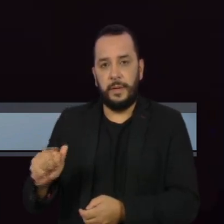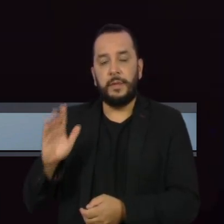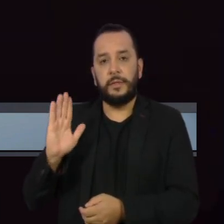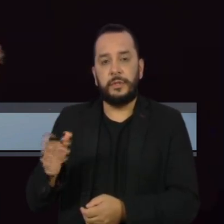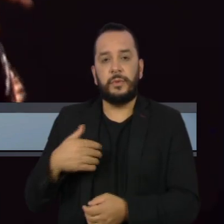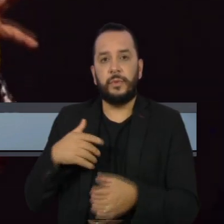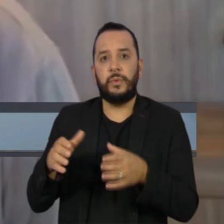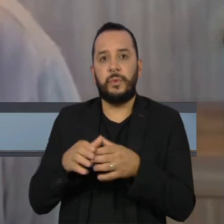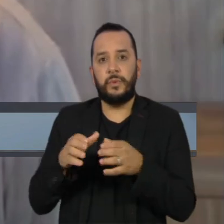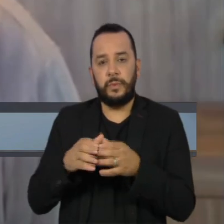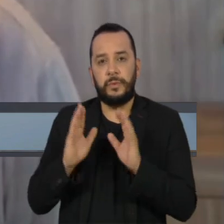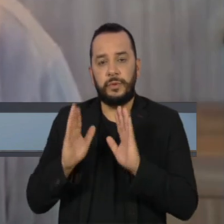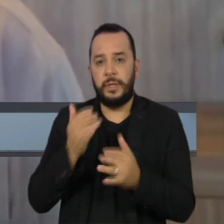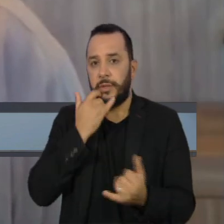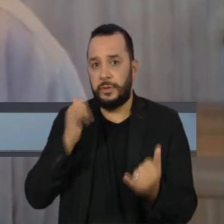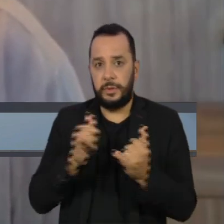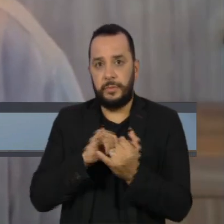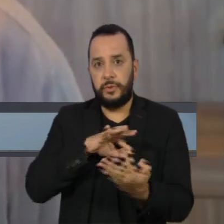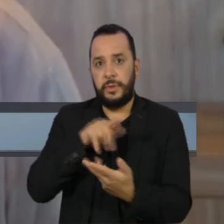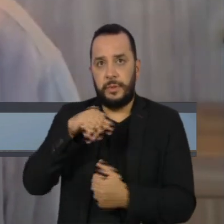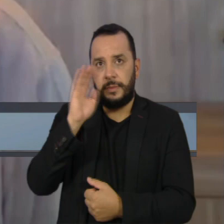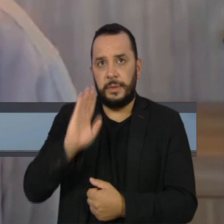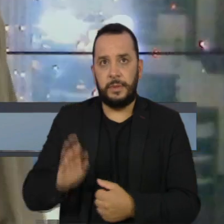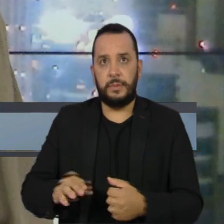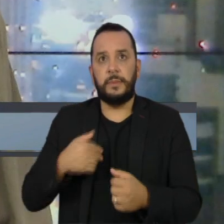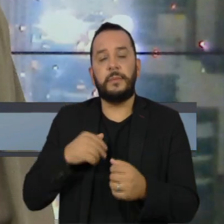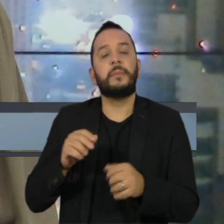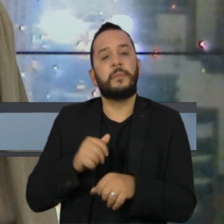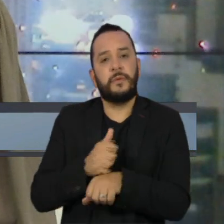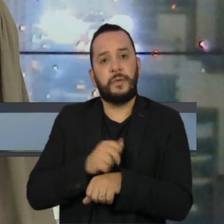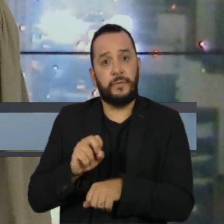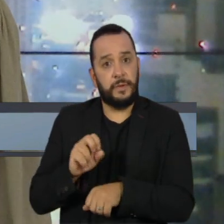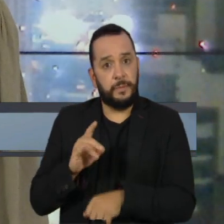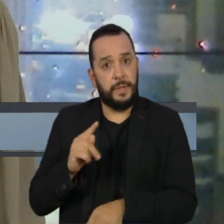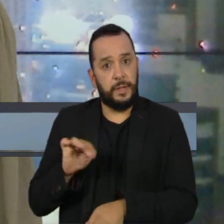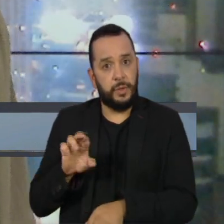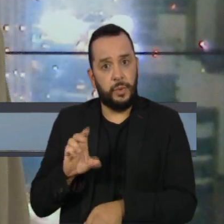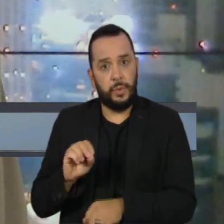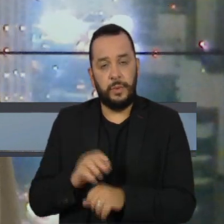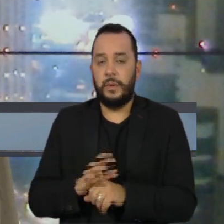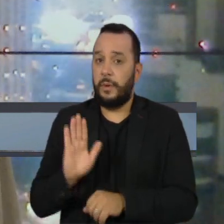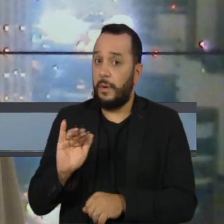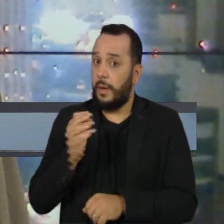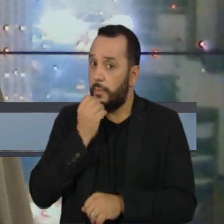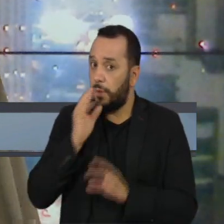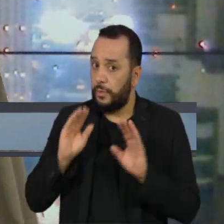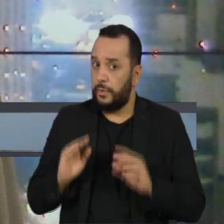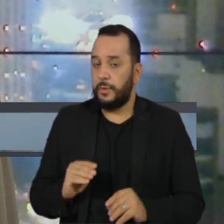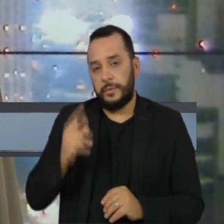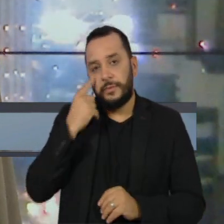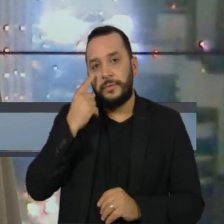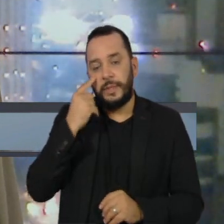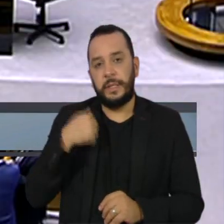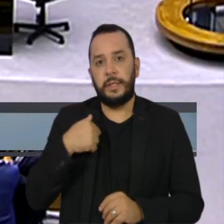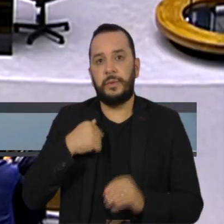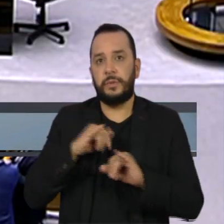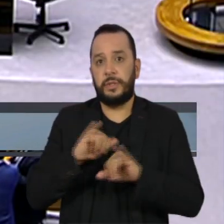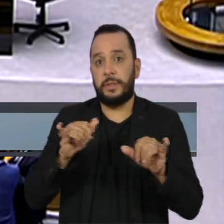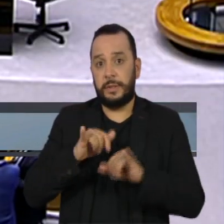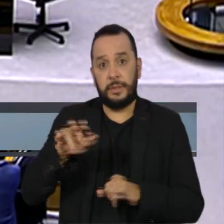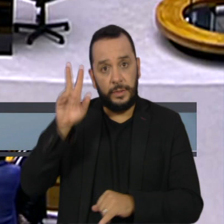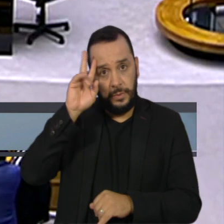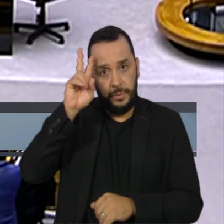Anistia Internacional no Brasil e do epidemiologia está Pedro hallal Olá boa noite vamos as notícias desta segunda-feira